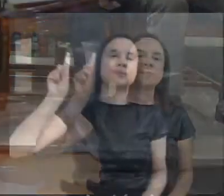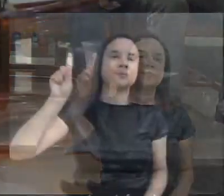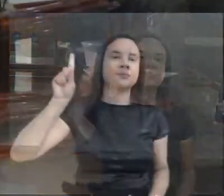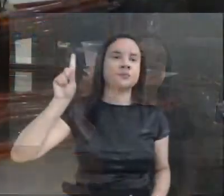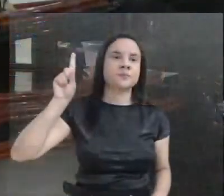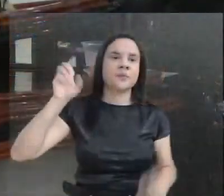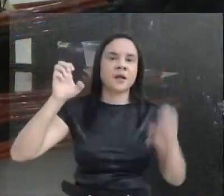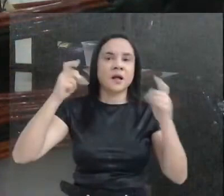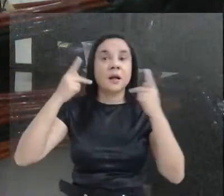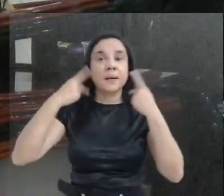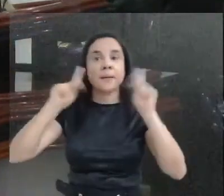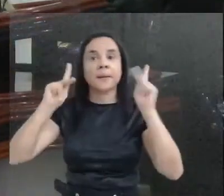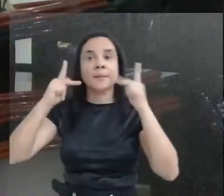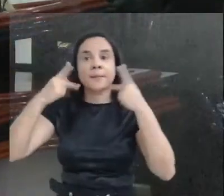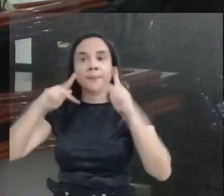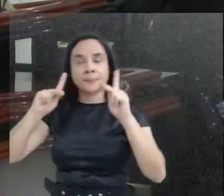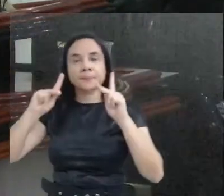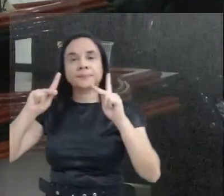e preguem